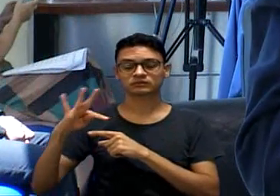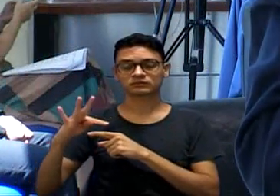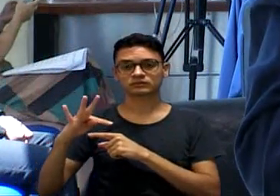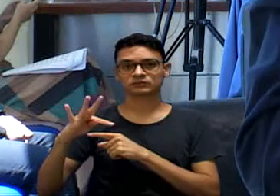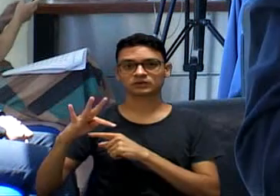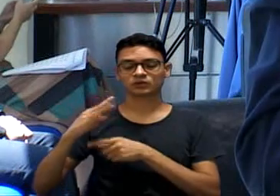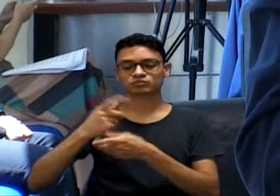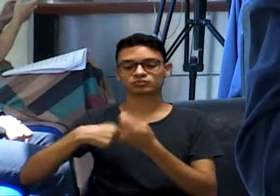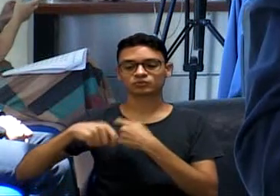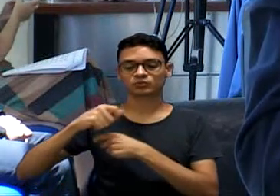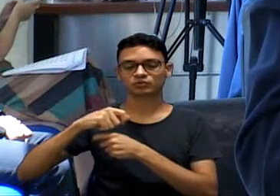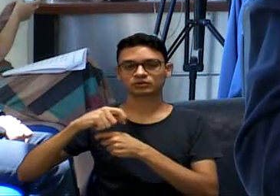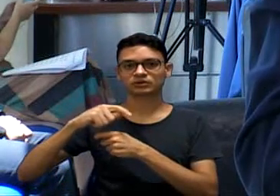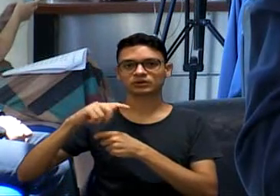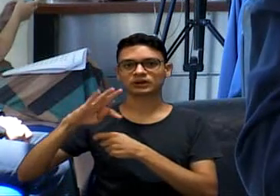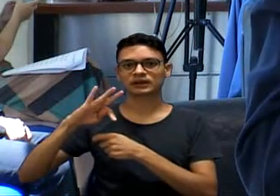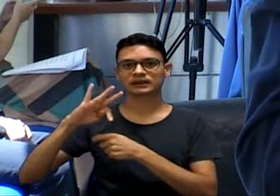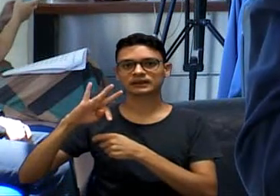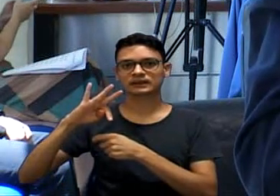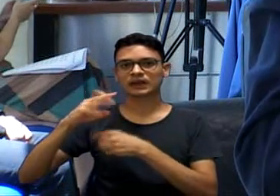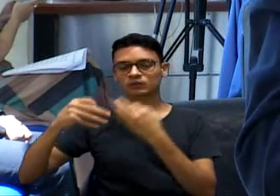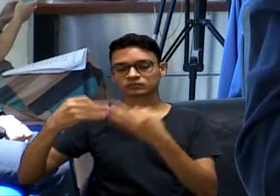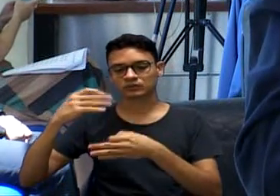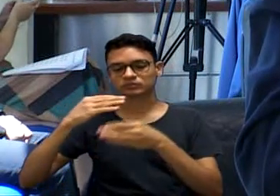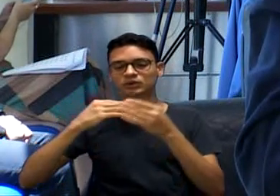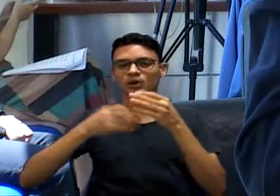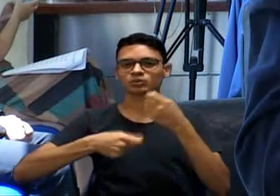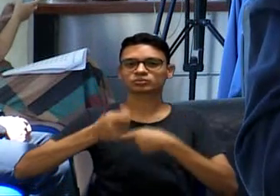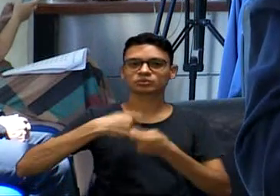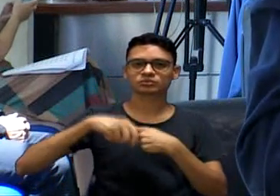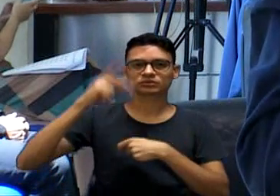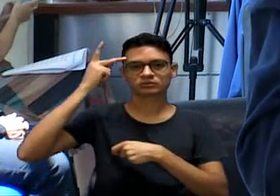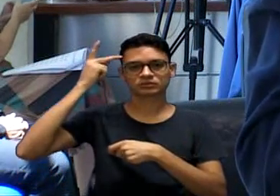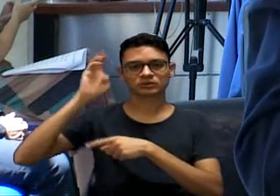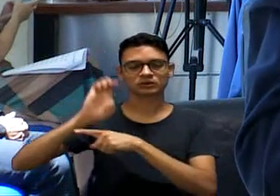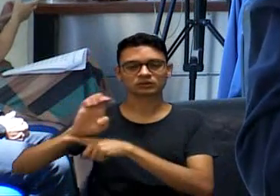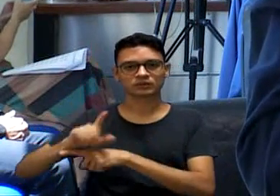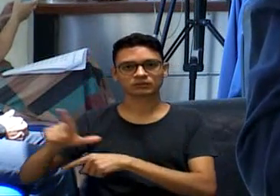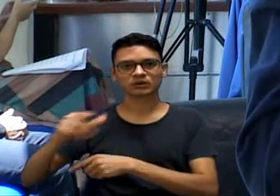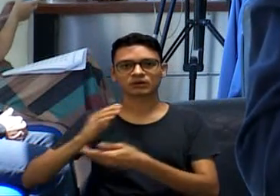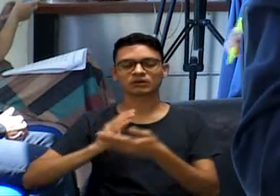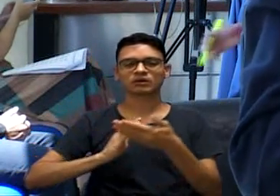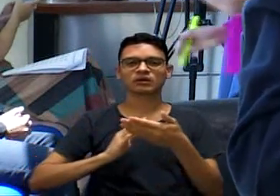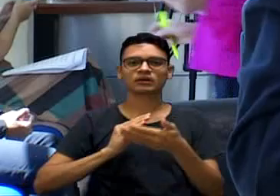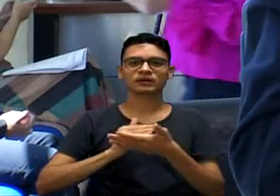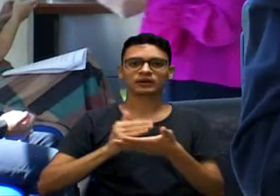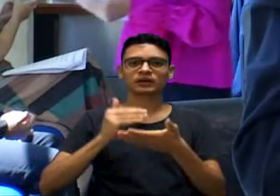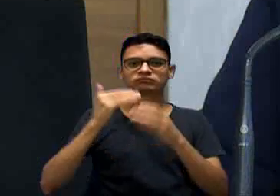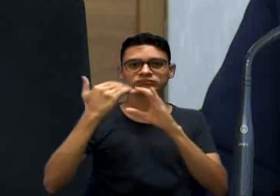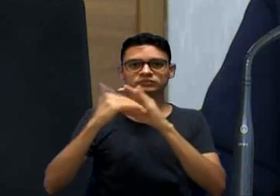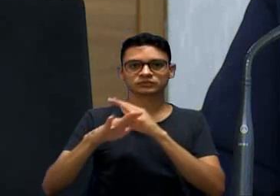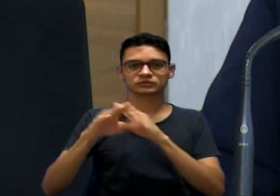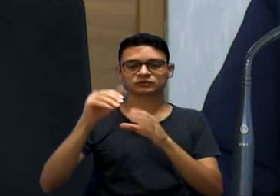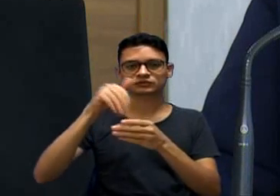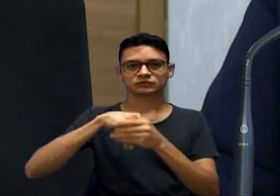Paulo, que opina pela aprovação, e o encaminhamento é pela aprovação